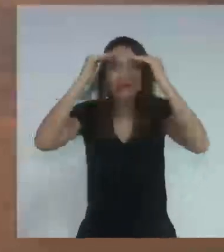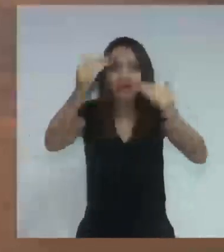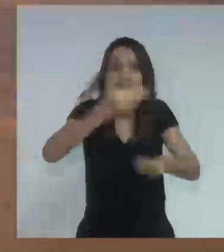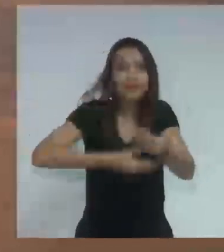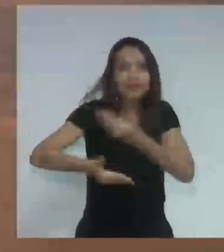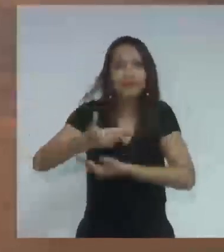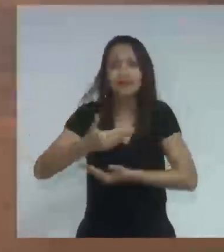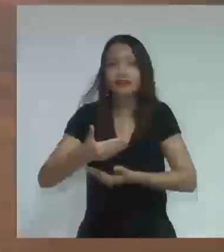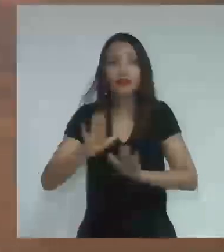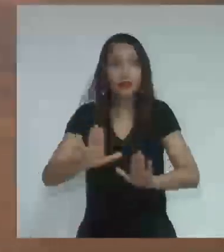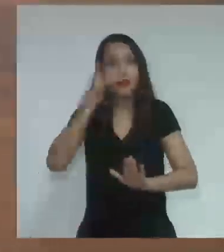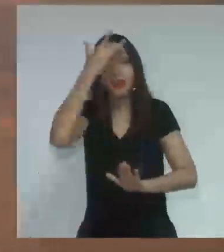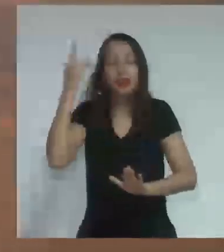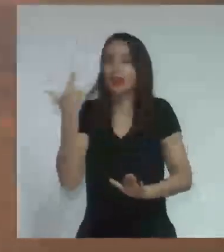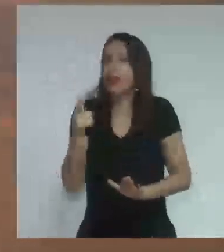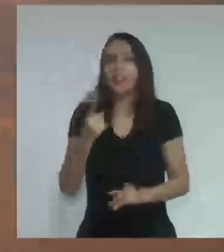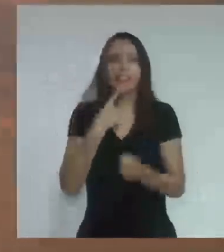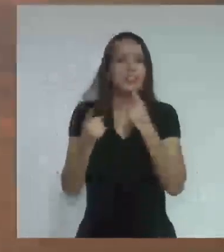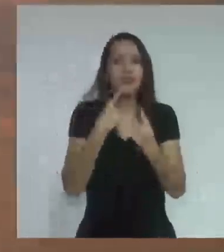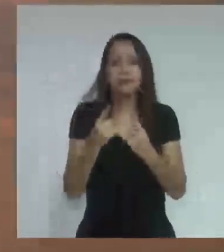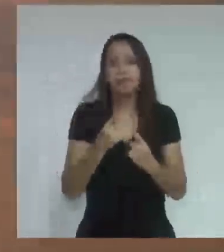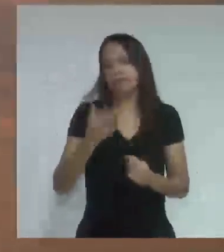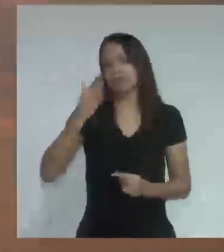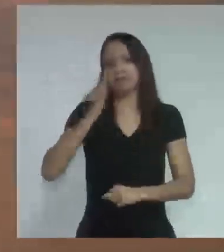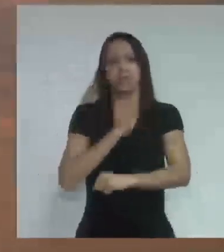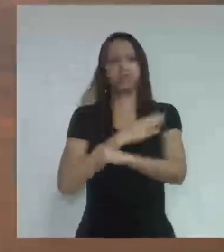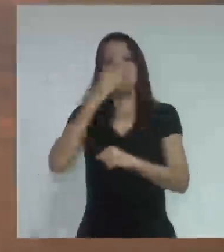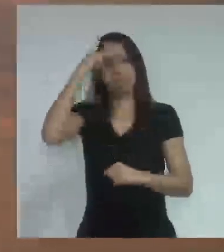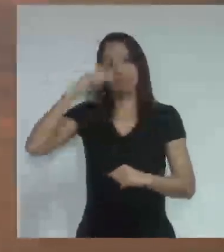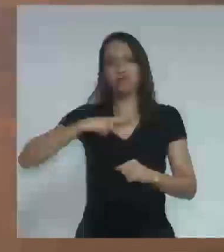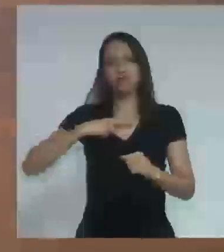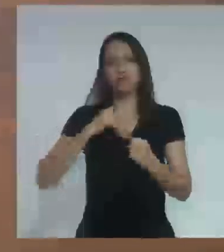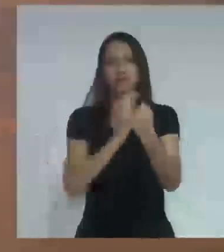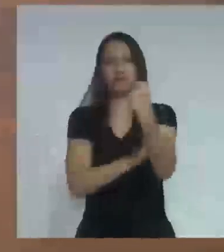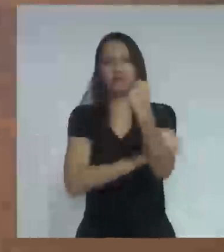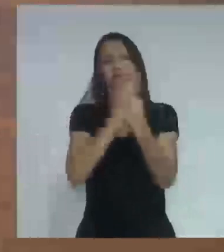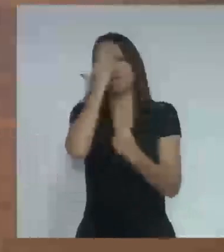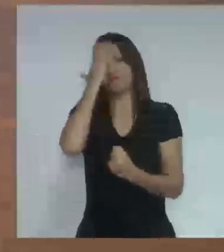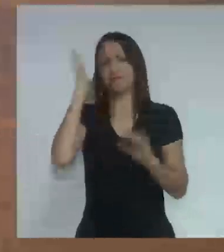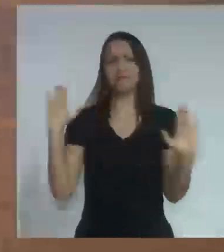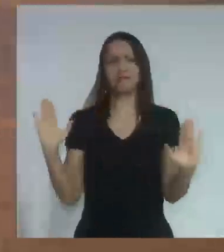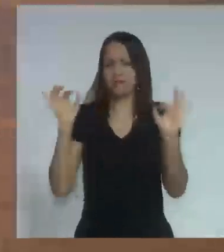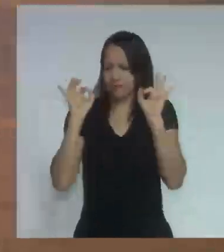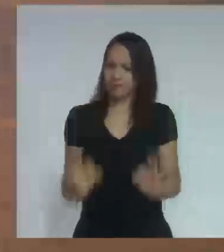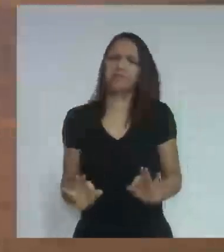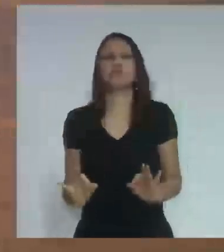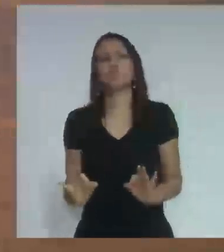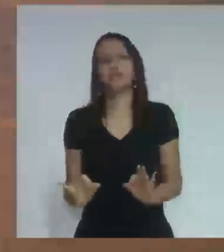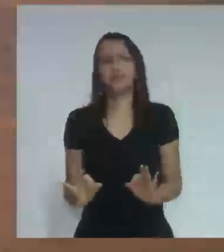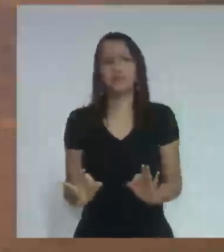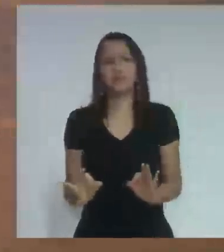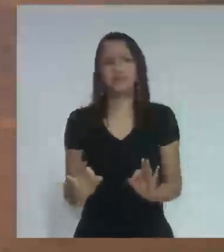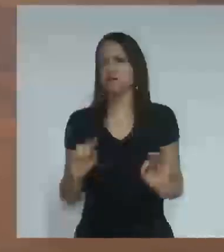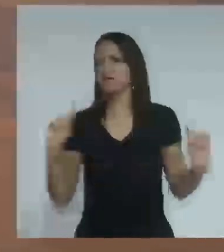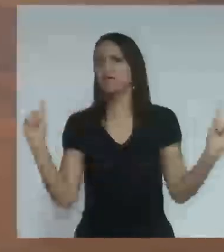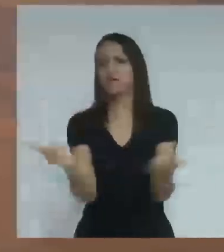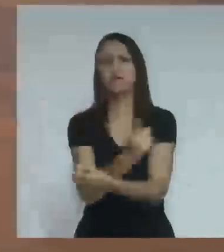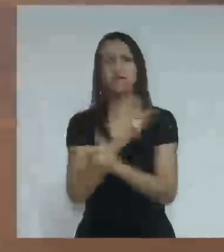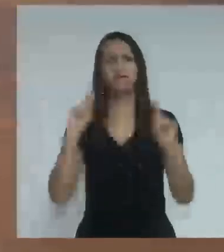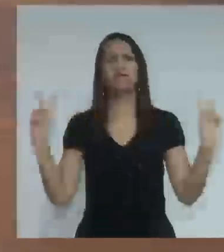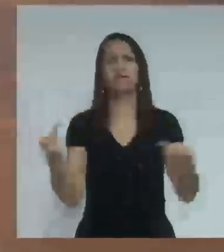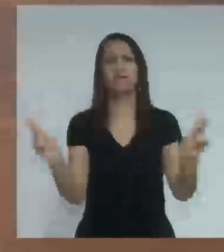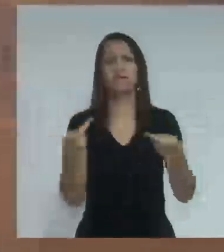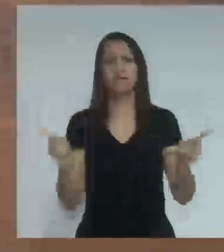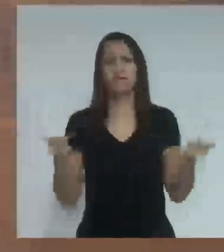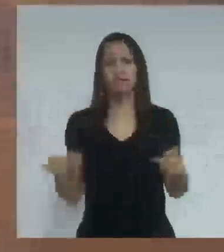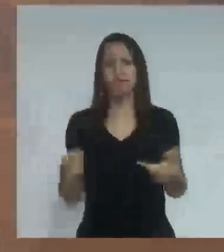tem pessoas que não têm diálogo, porque acha que tudo é ele que sabe. Tudo está certo. Todos estão errados e só ele que está